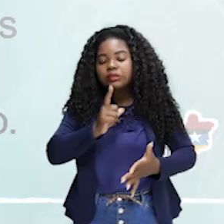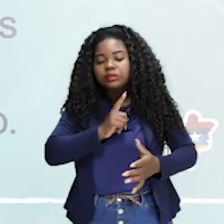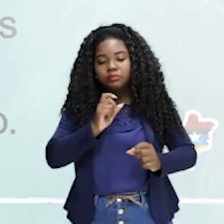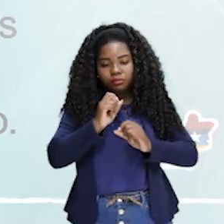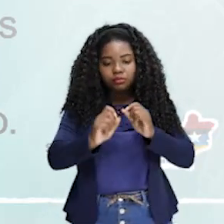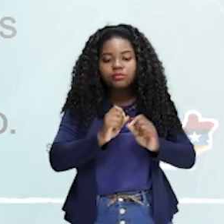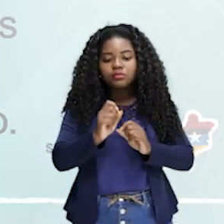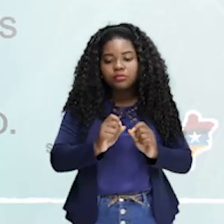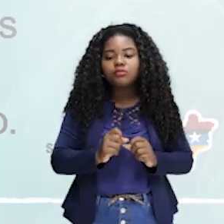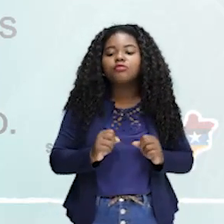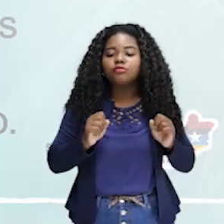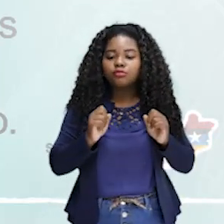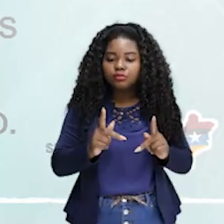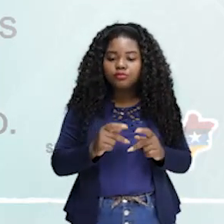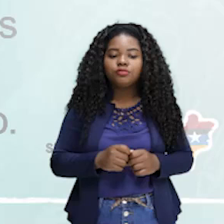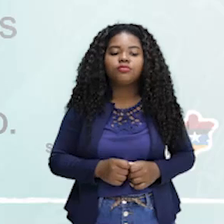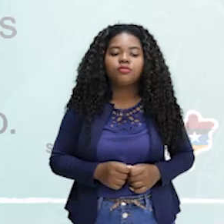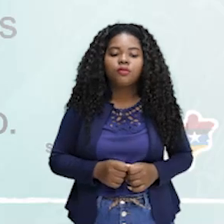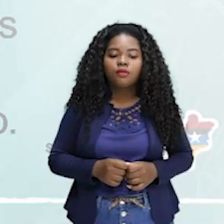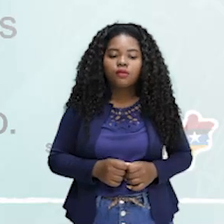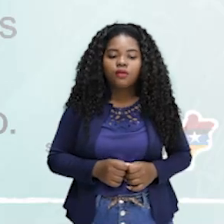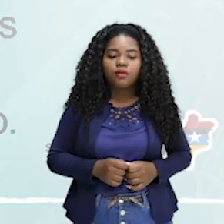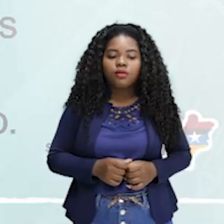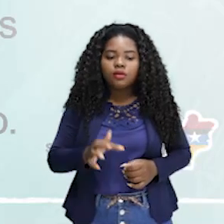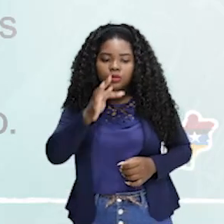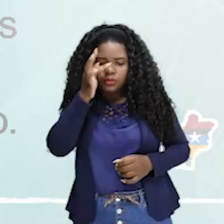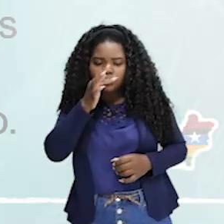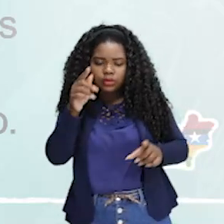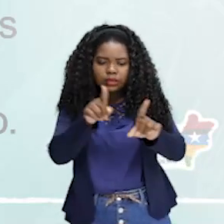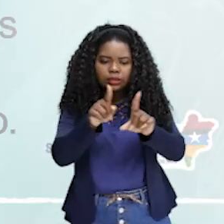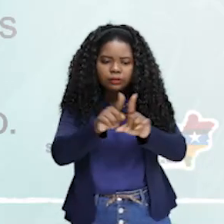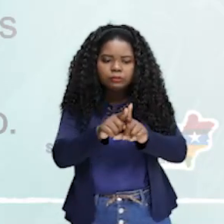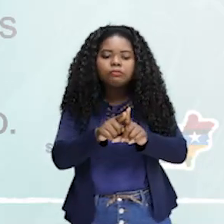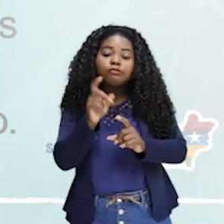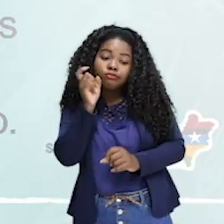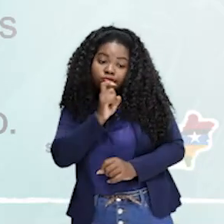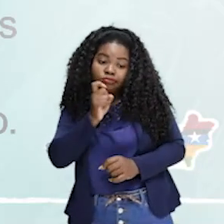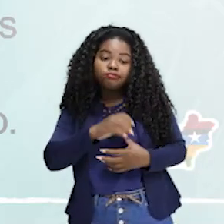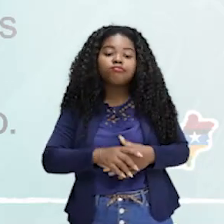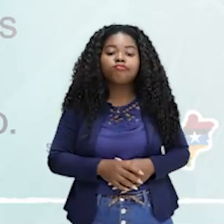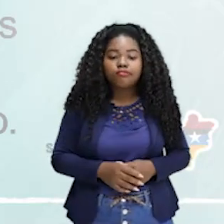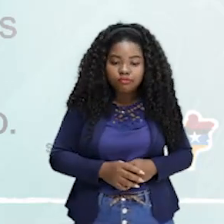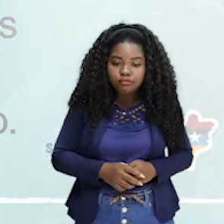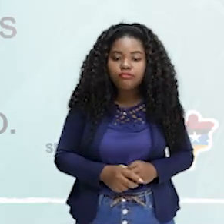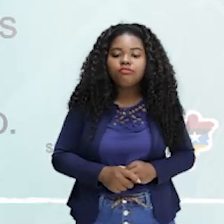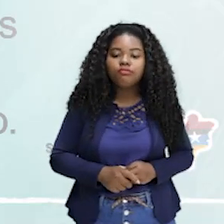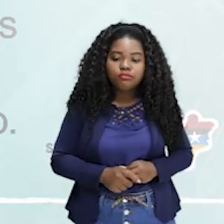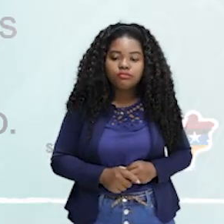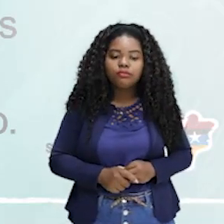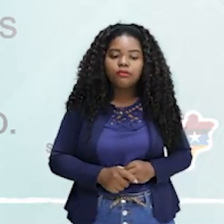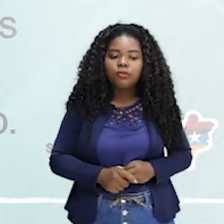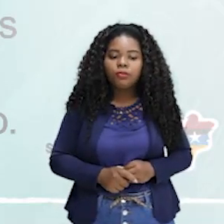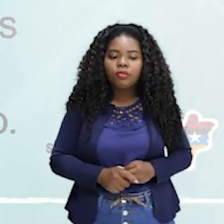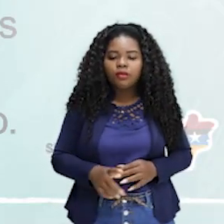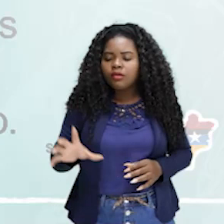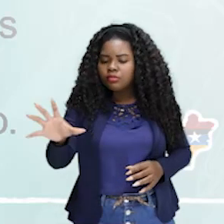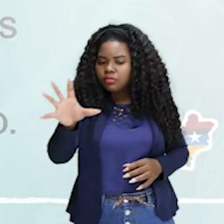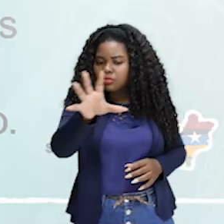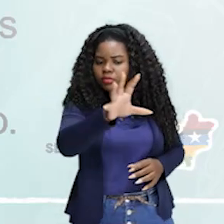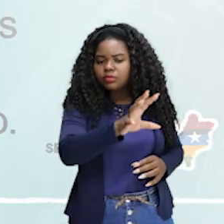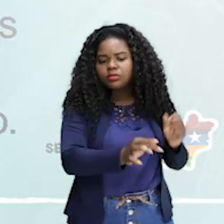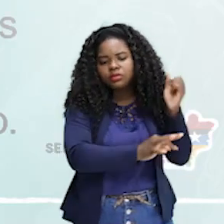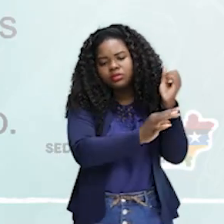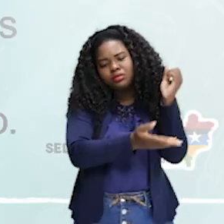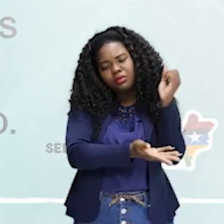frio. Por consequência, a vegetação apresenta musgos e líquens, e em regiões de temperatura um pouquinho mais elevada, tu